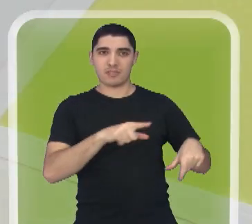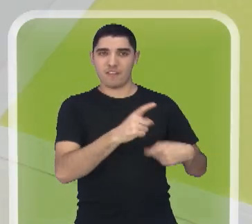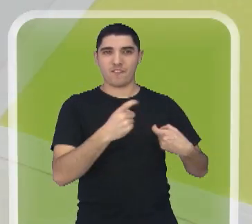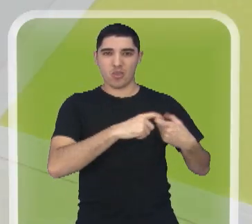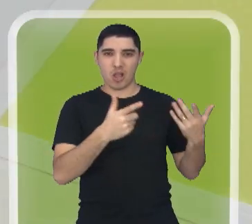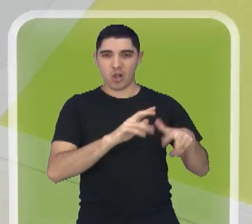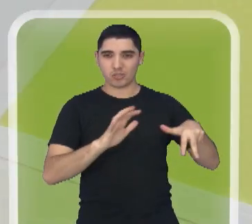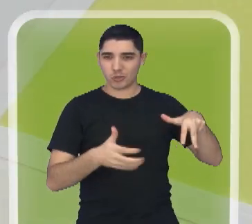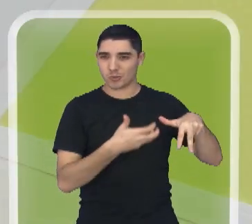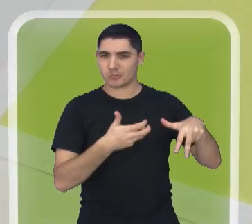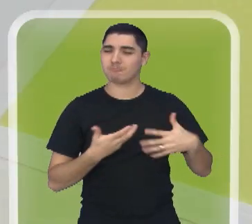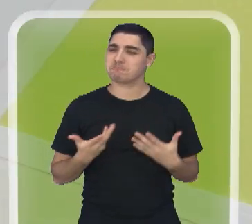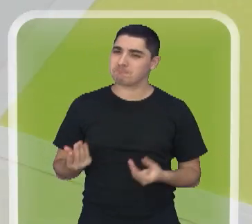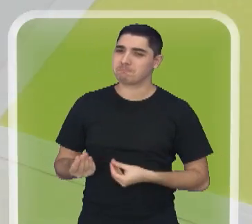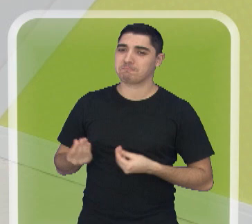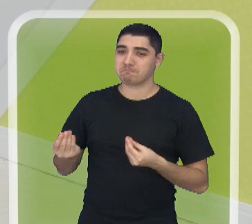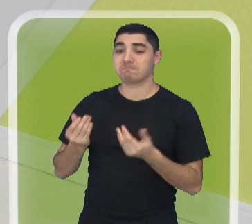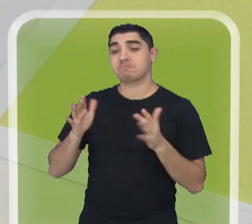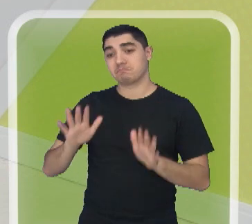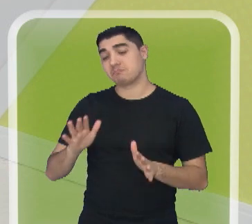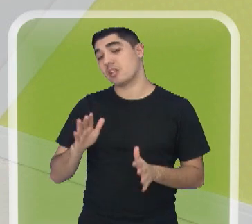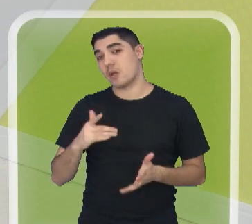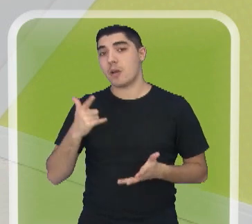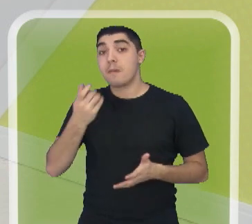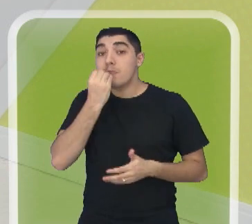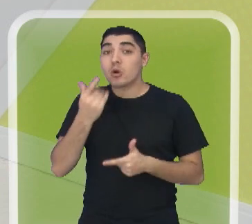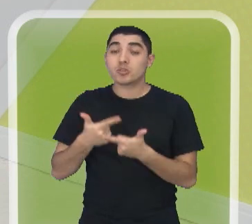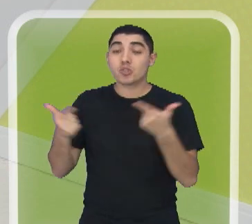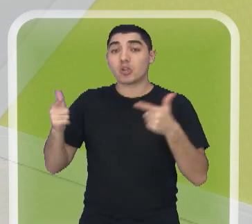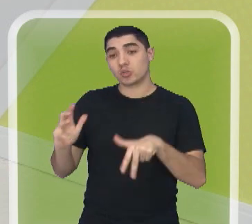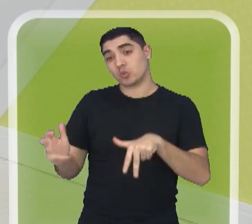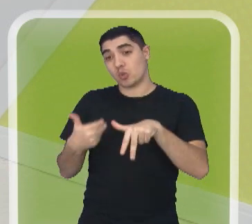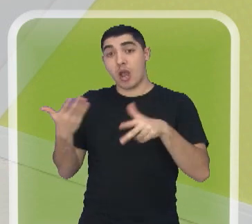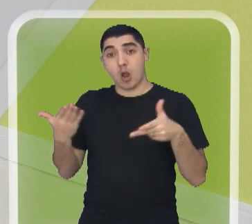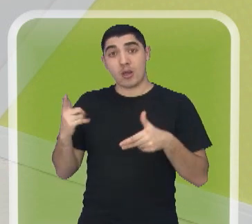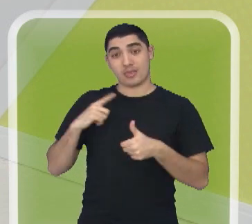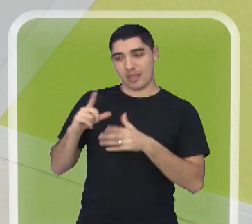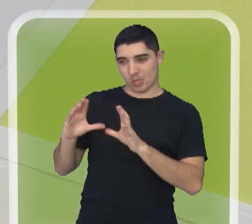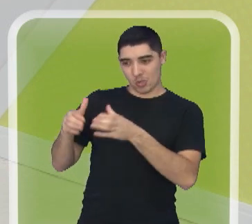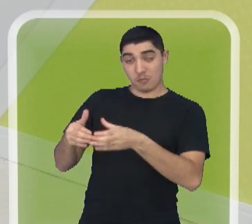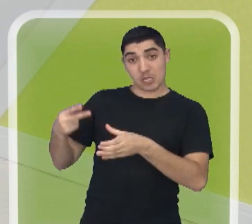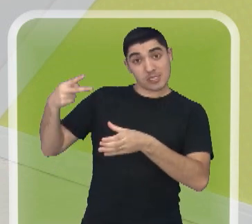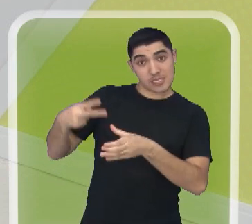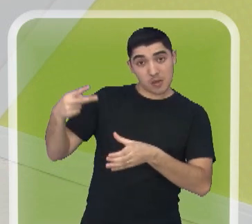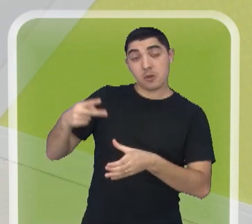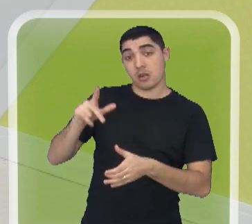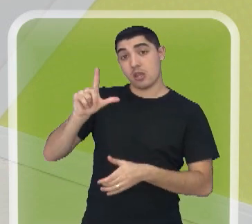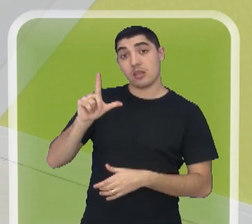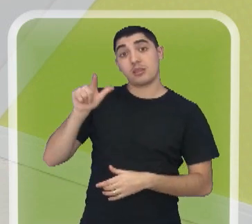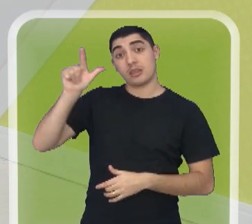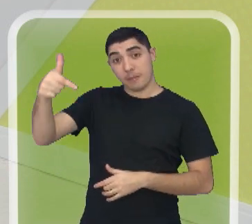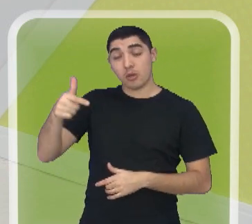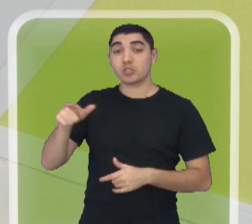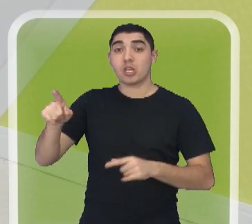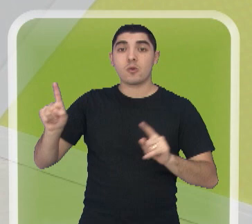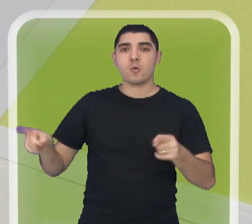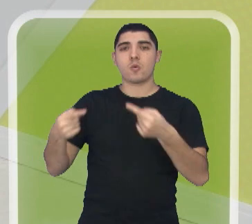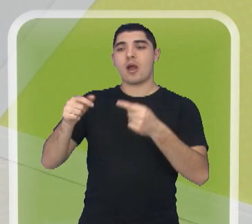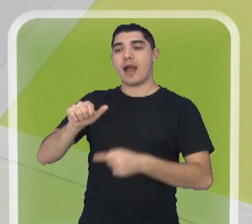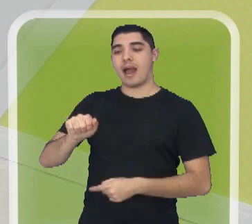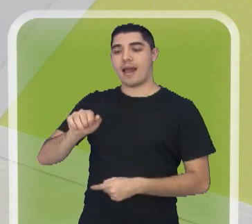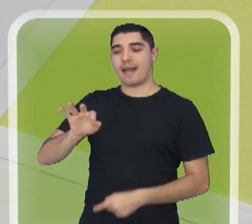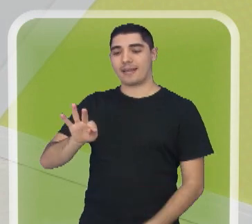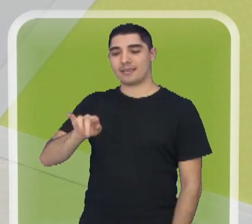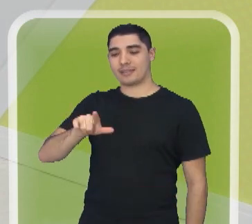Que coisa. Então, sorte aí na sequência. O Joseense agora é o vice-líder dentro do seu grupo. Próxima rodada contra o Atlético Mogi. O Atlético Mogi que